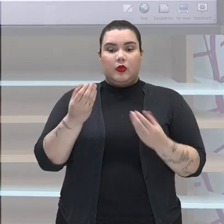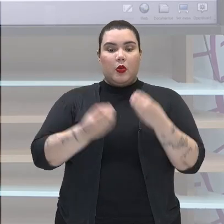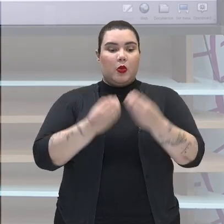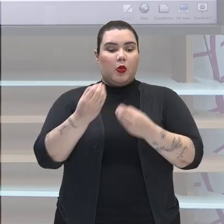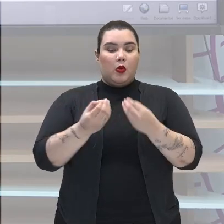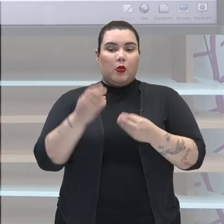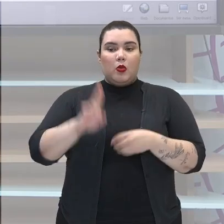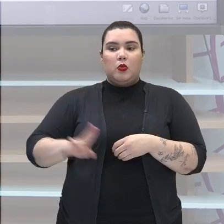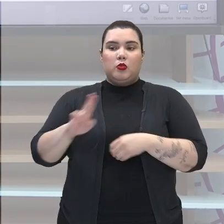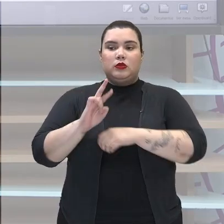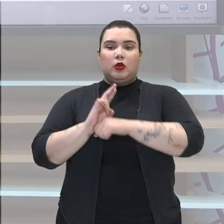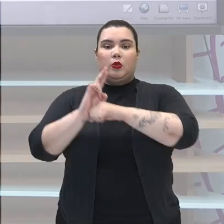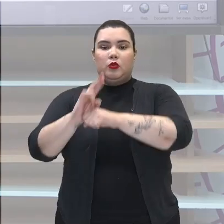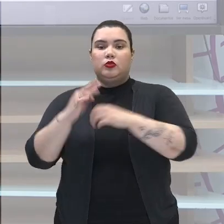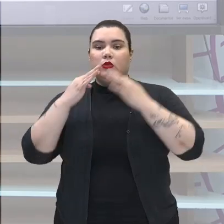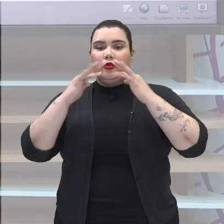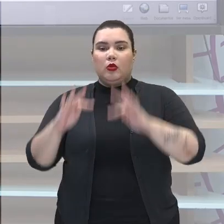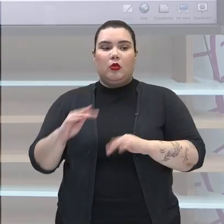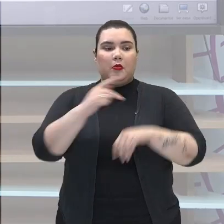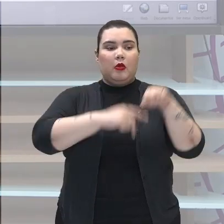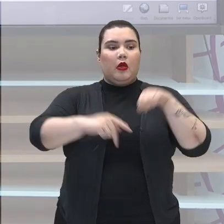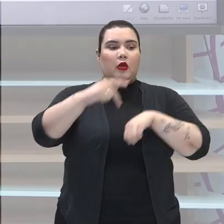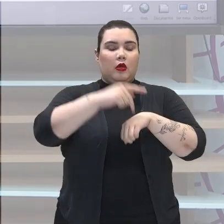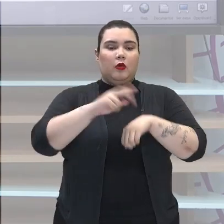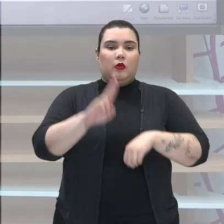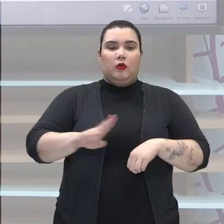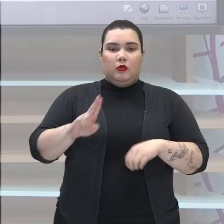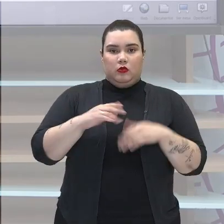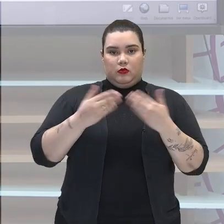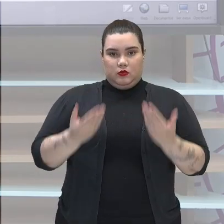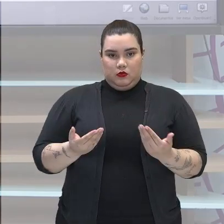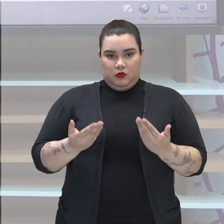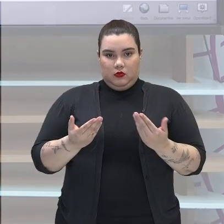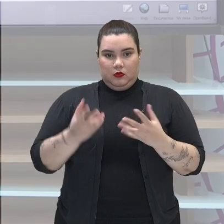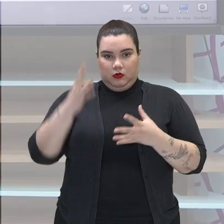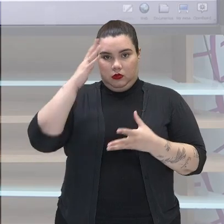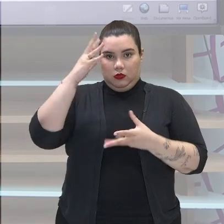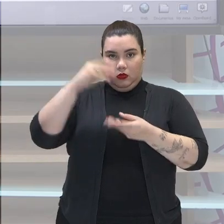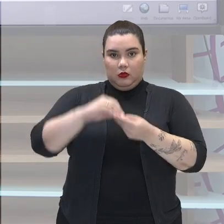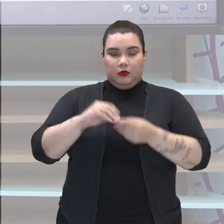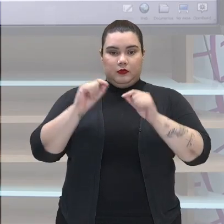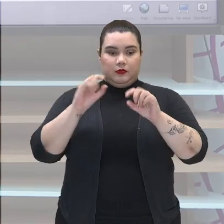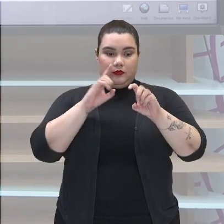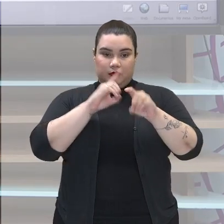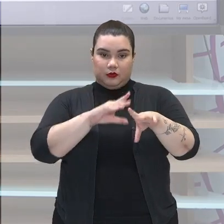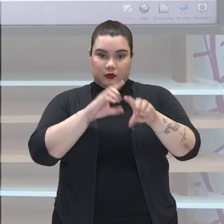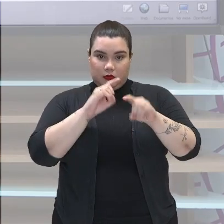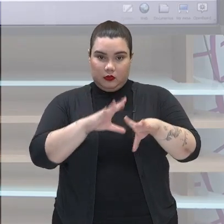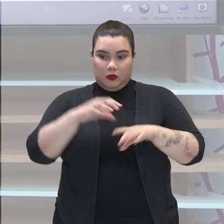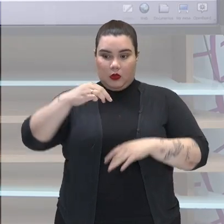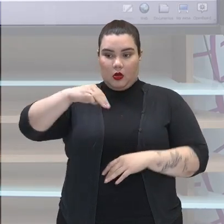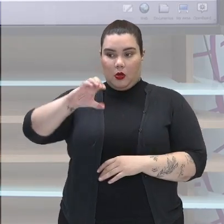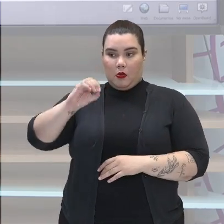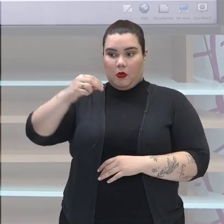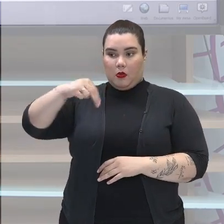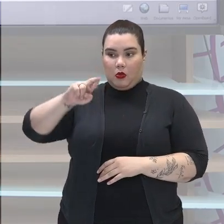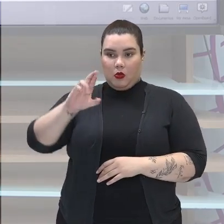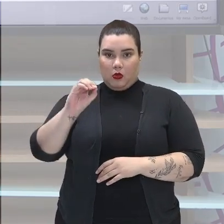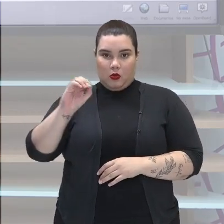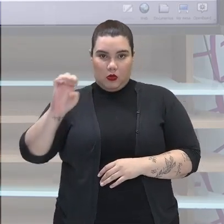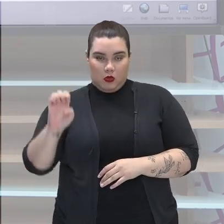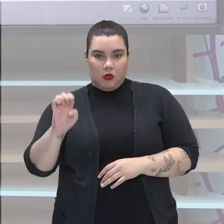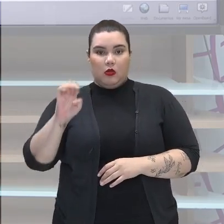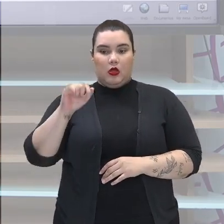os recursos naturais. Então compreenda, a doutrina Monroe, ela acontece após